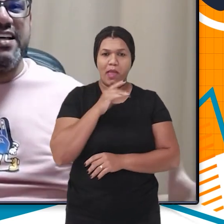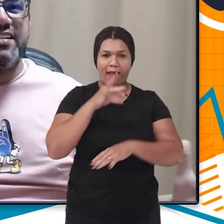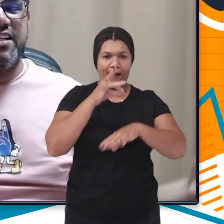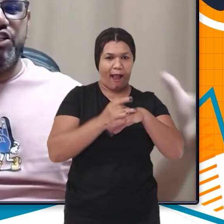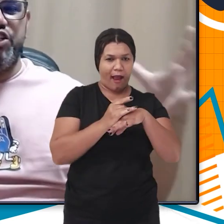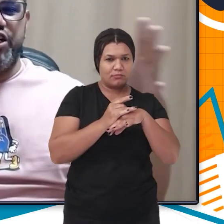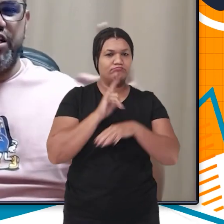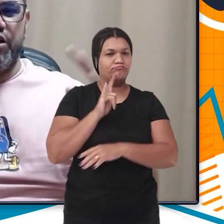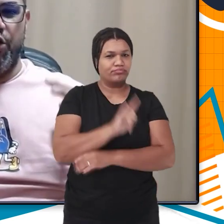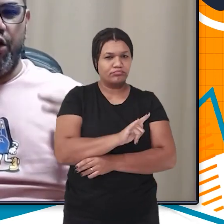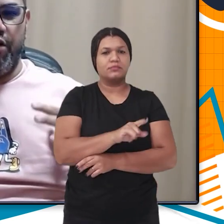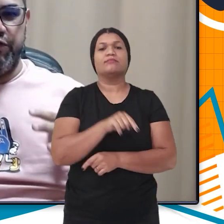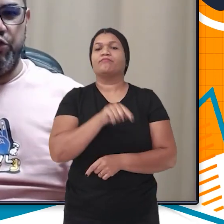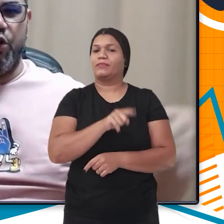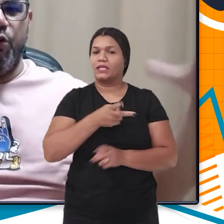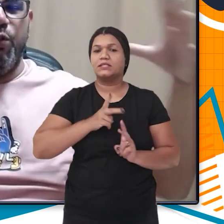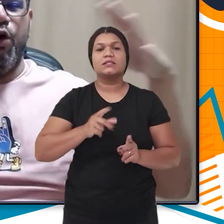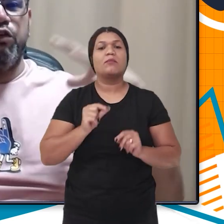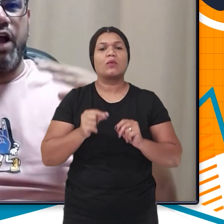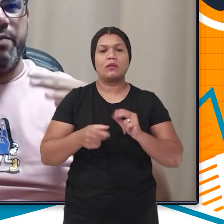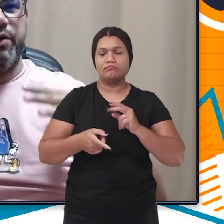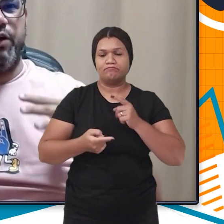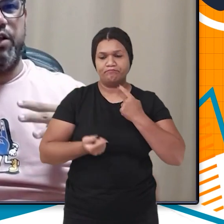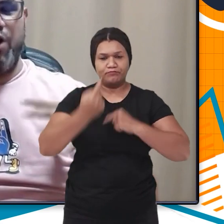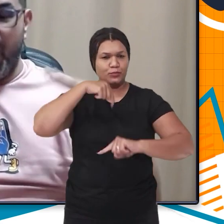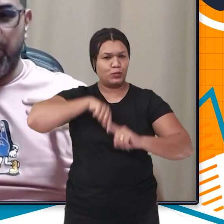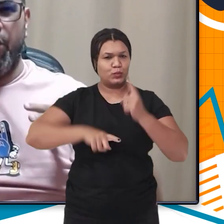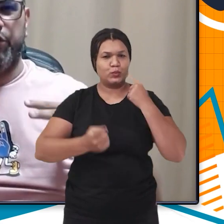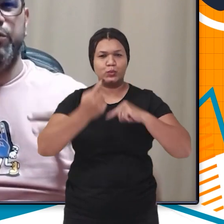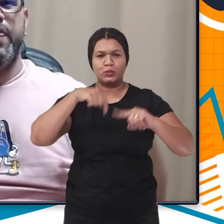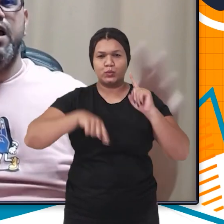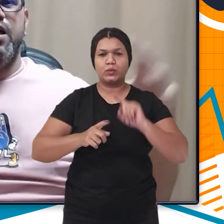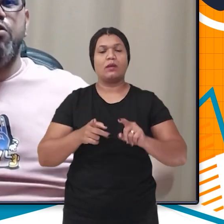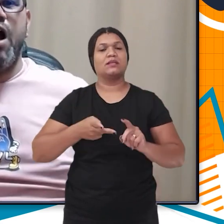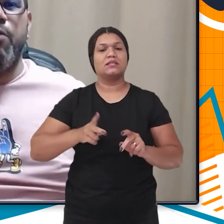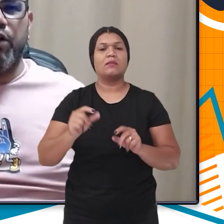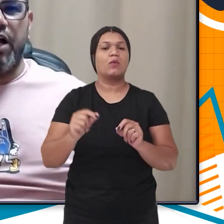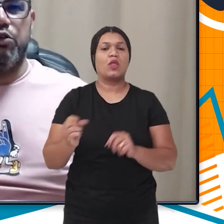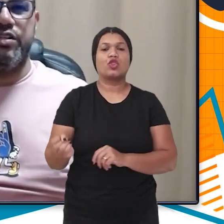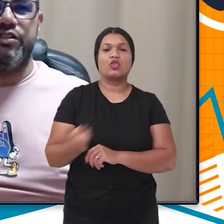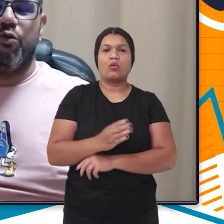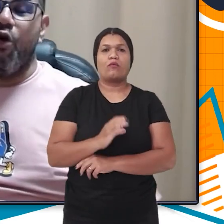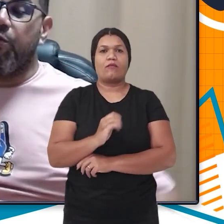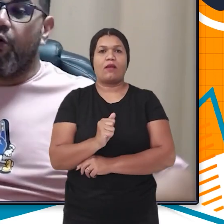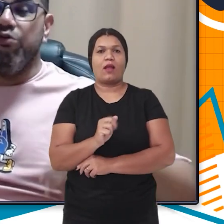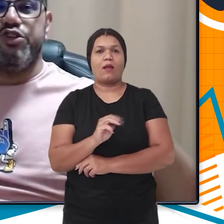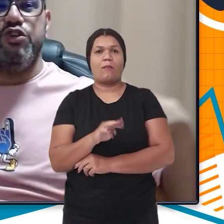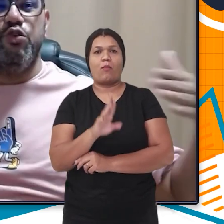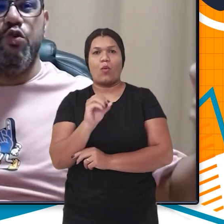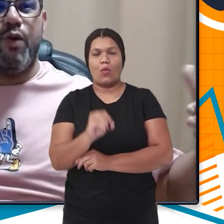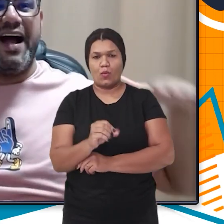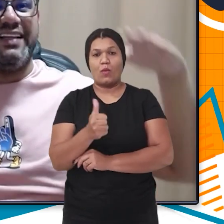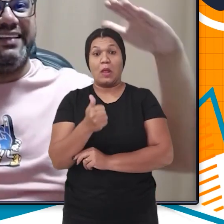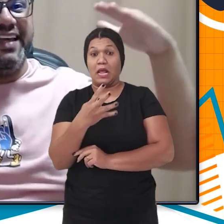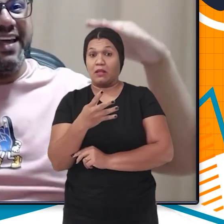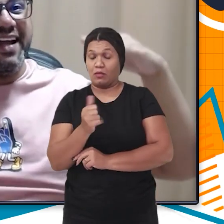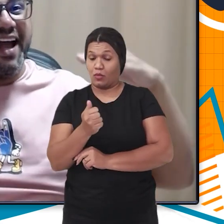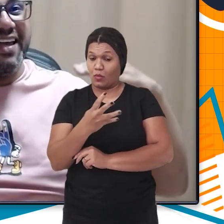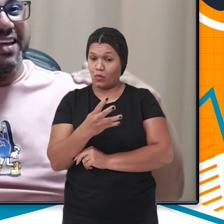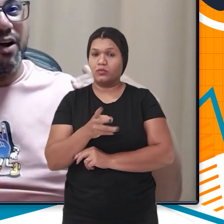normalmente cessa de ingerir novos ou novo carbono e o carbono 14 em seu corpo continua